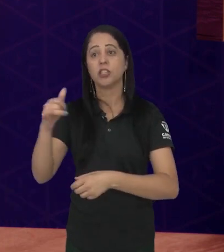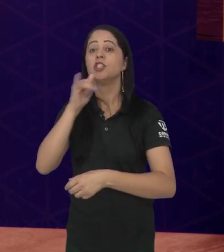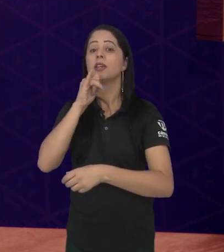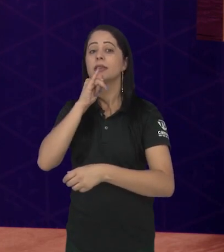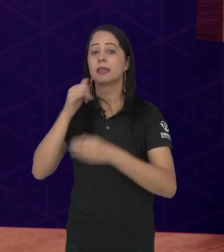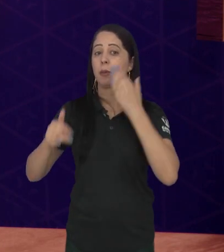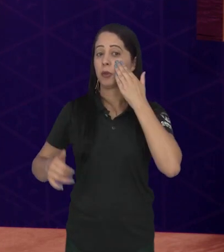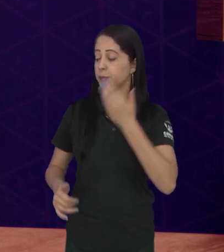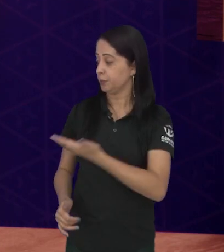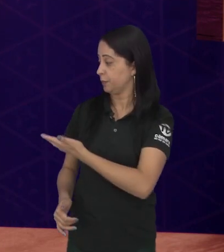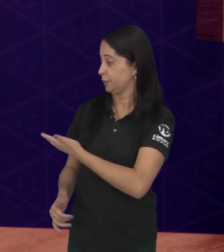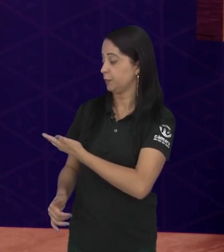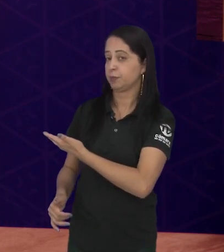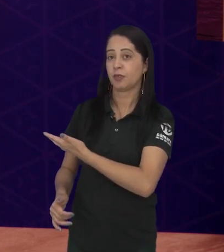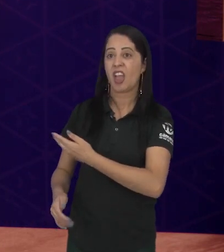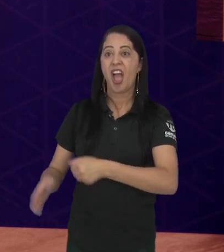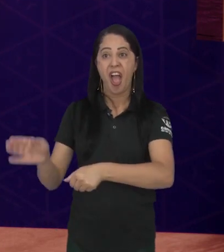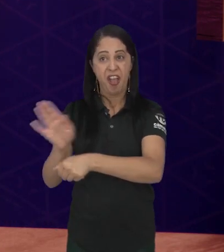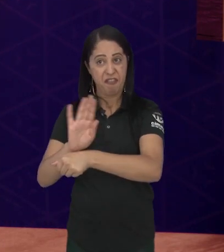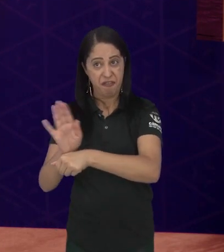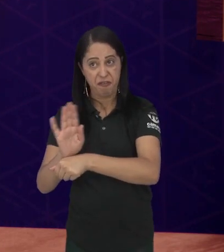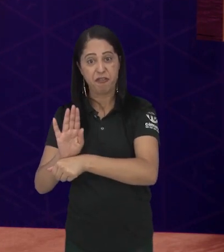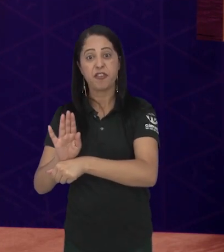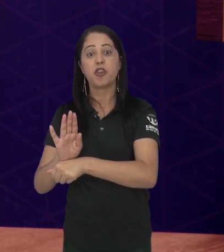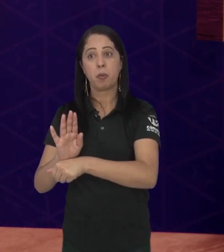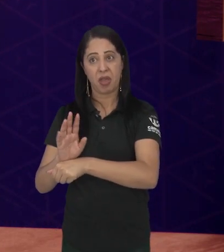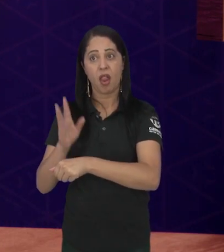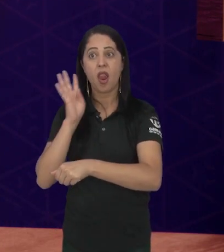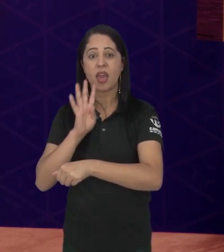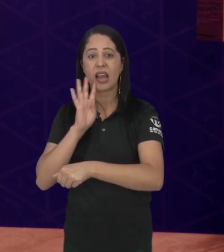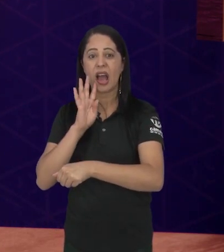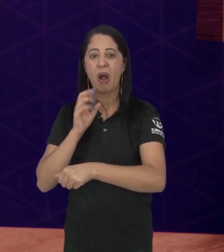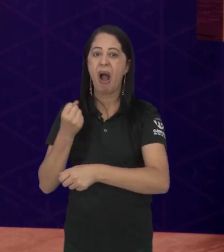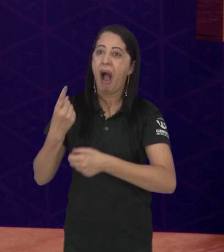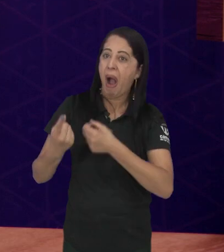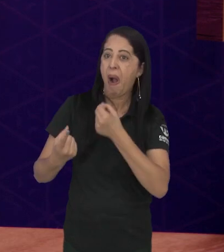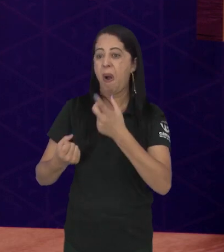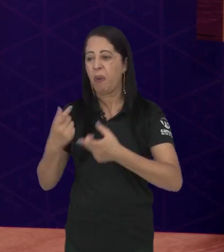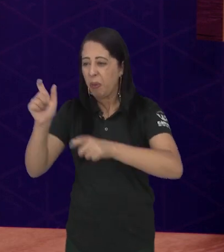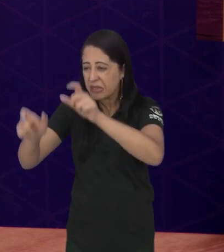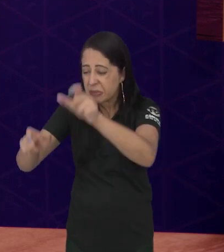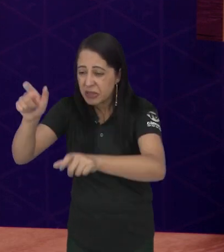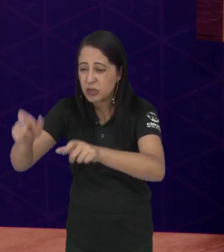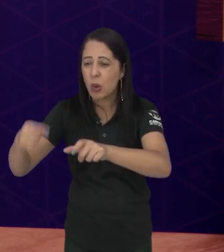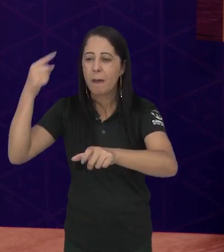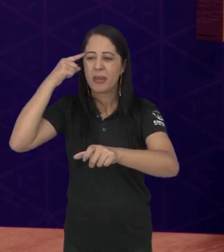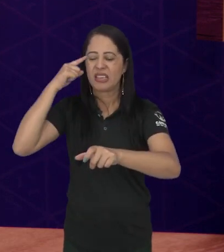Green Book, né? Teve uma galera que achou meio polêmico, mas eu acho o Green Book